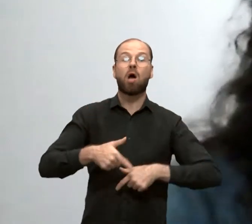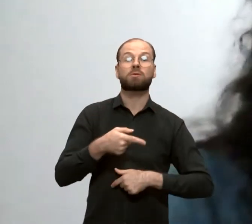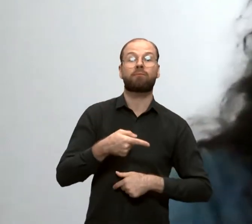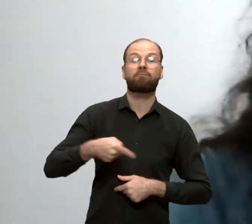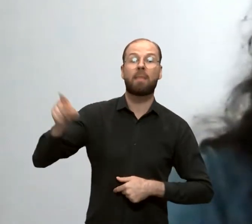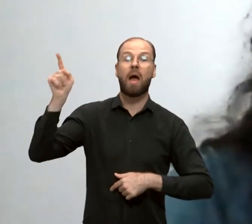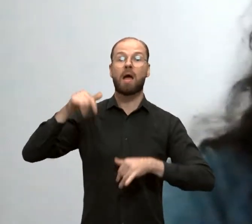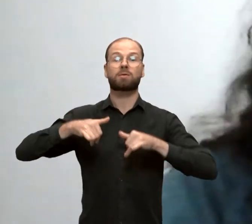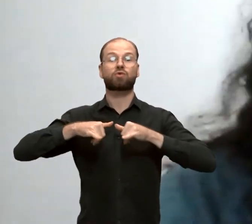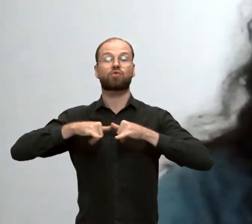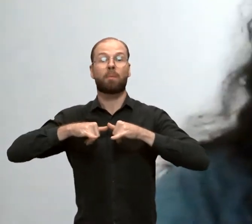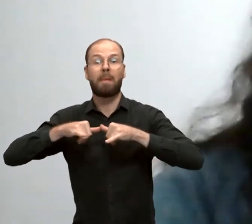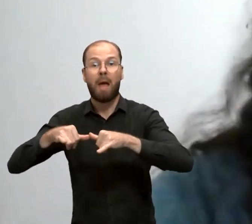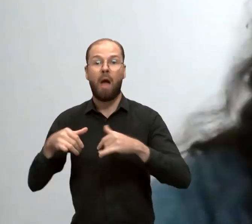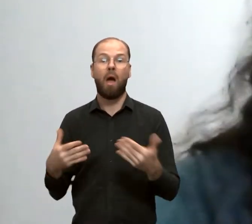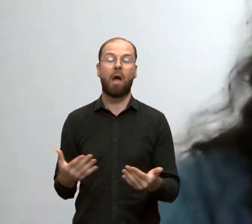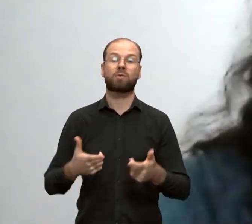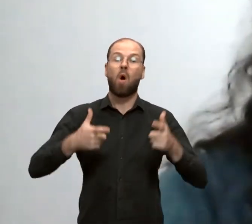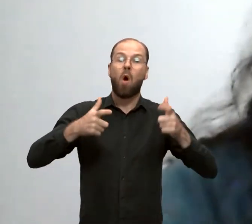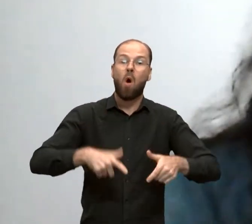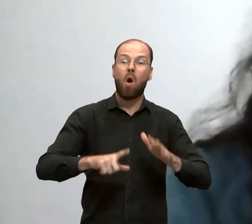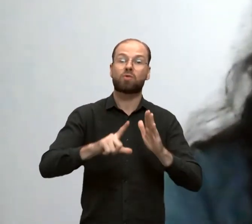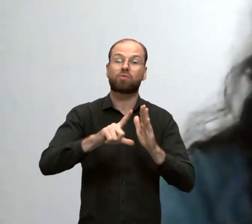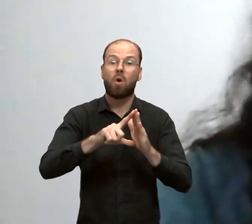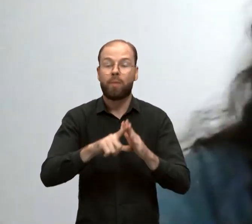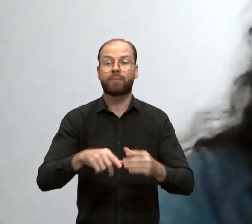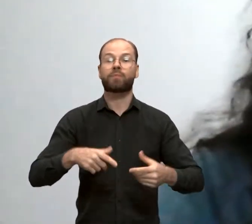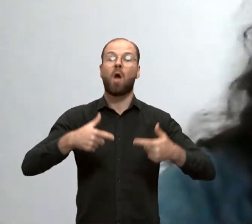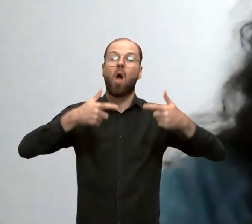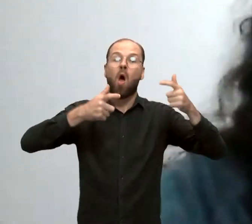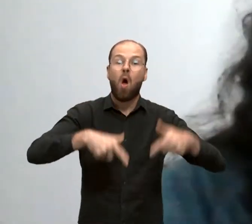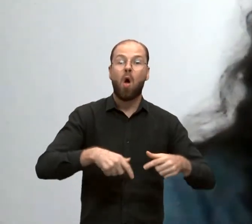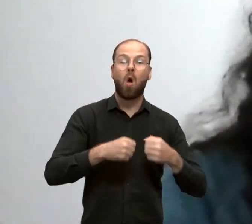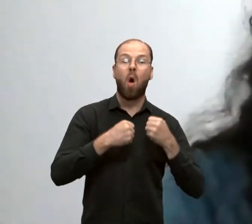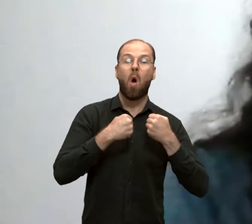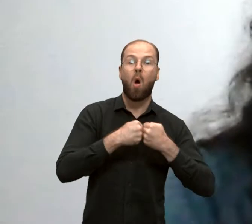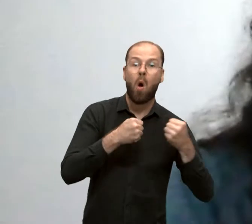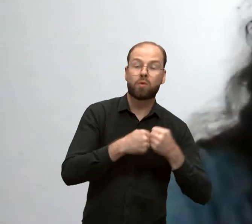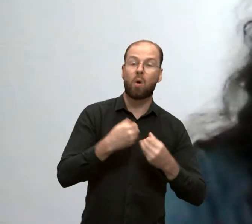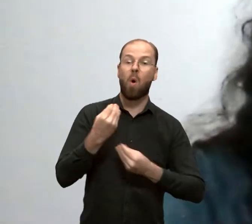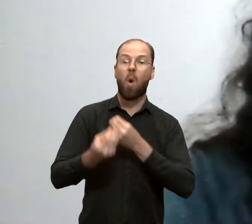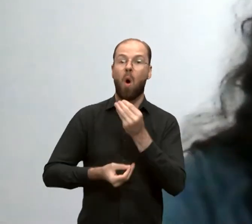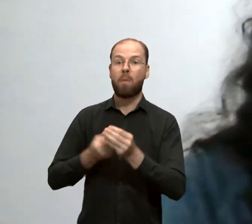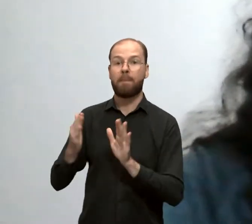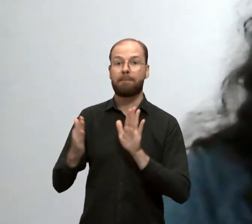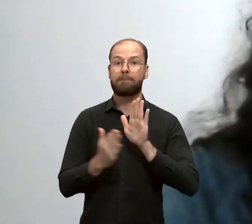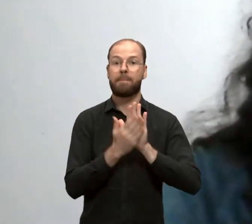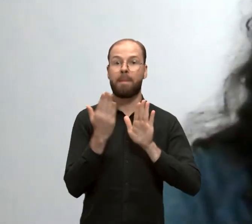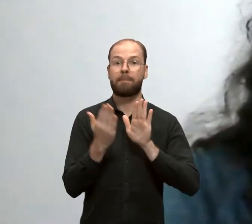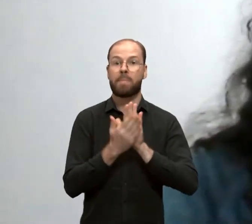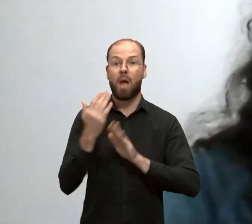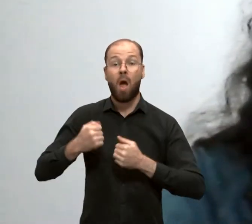supermercado, você não sabe como é que faz para pegar ônibus, onde faz carteira de ônibus, como é que faz